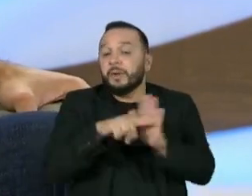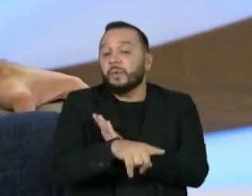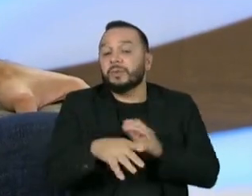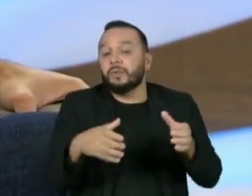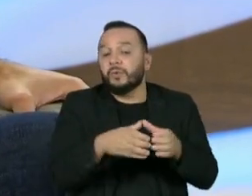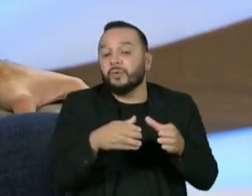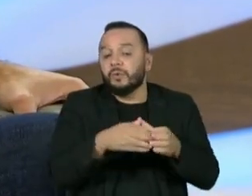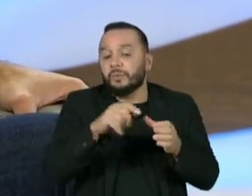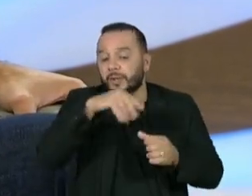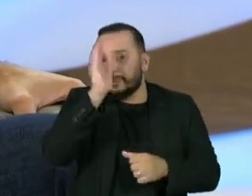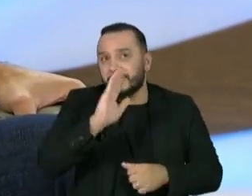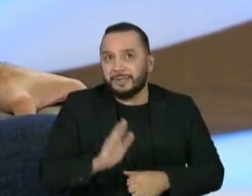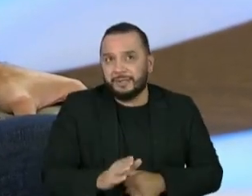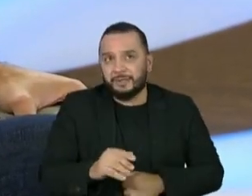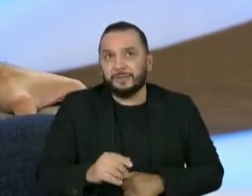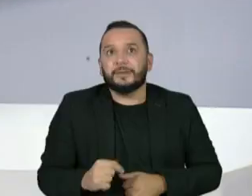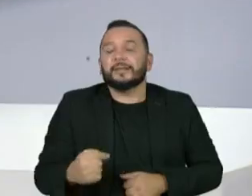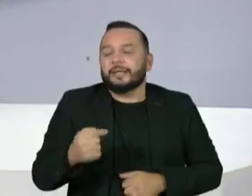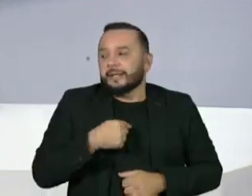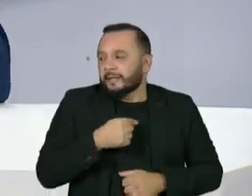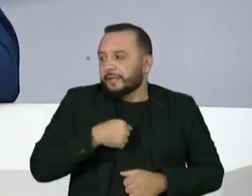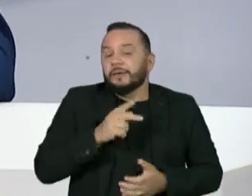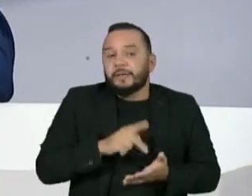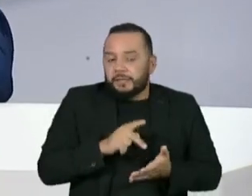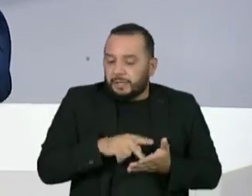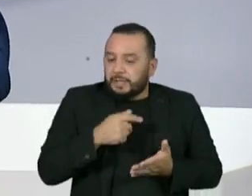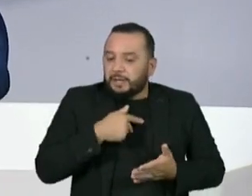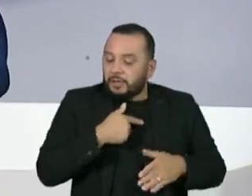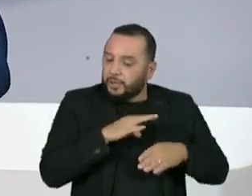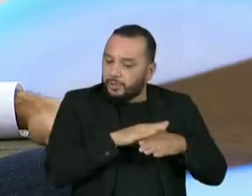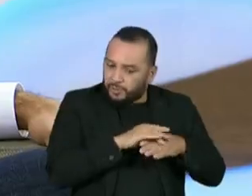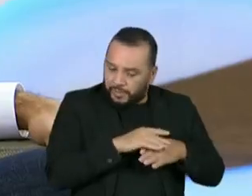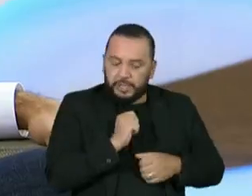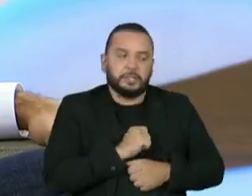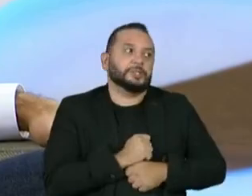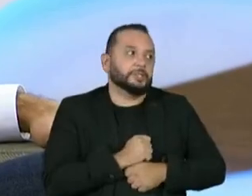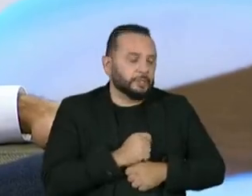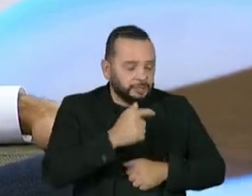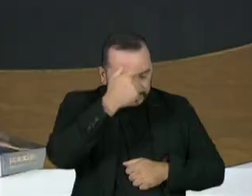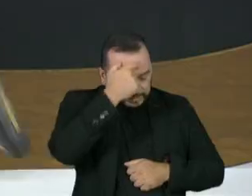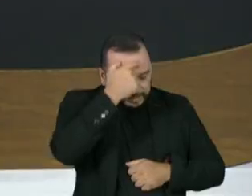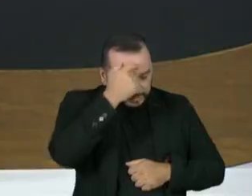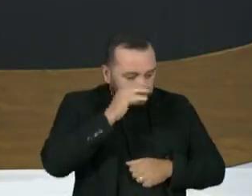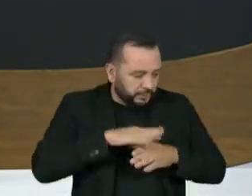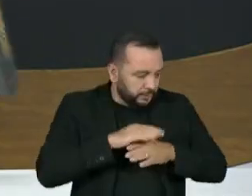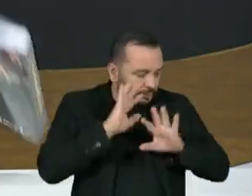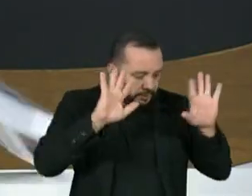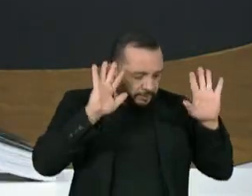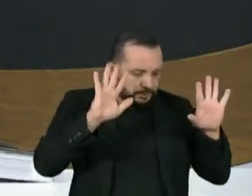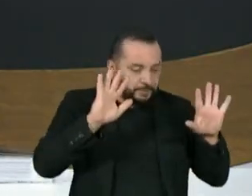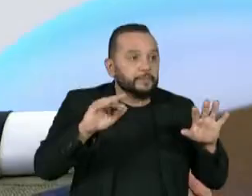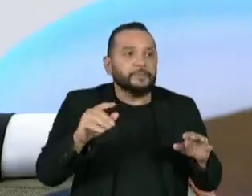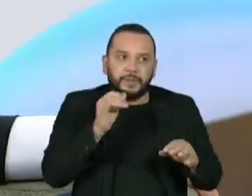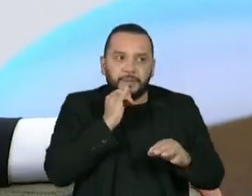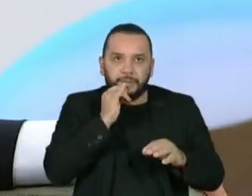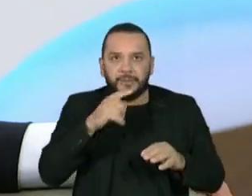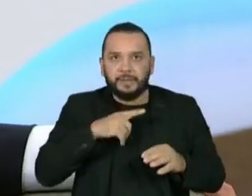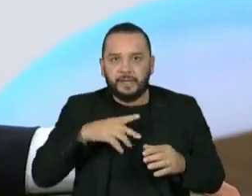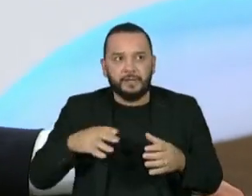Eu fico doente. Eu tenho uma academia. Cabeça fria, diz aqui. Eu tenho uma academia.